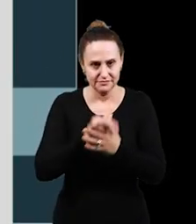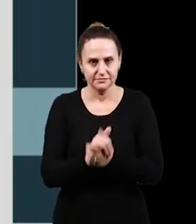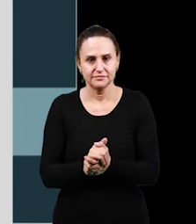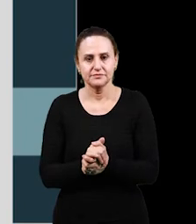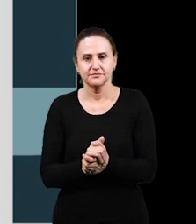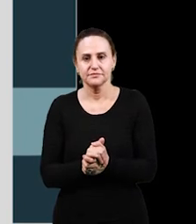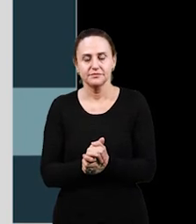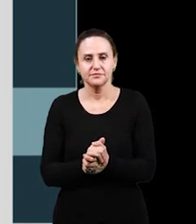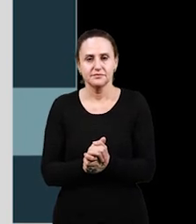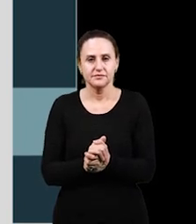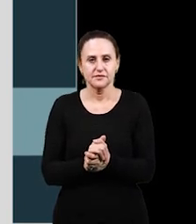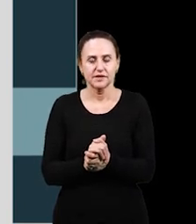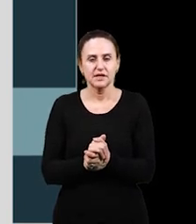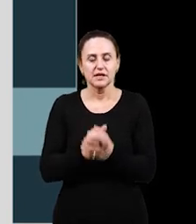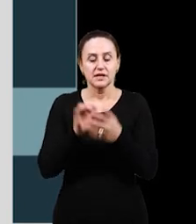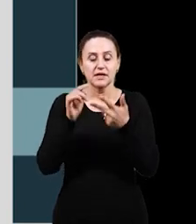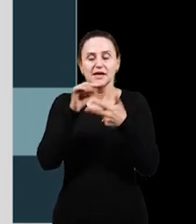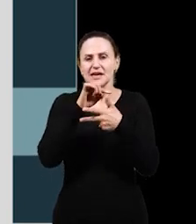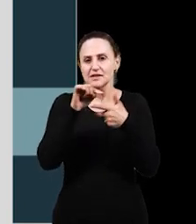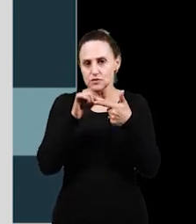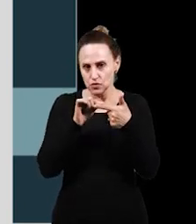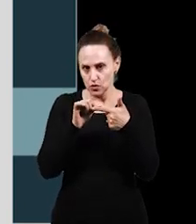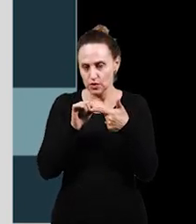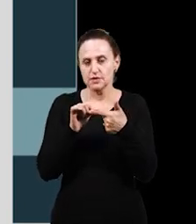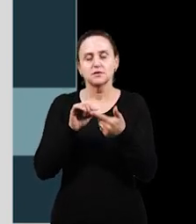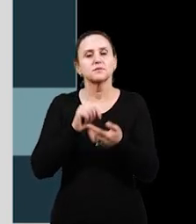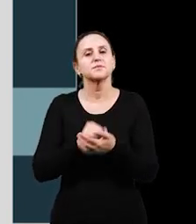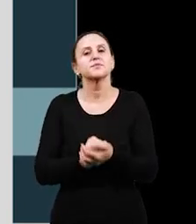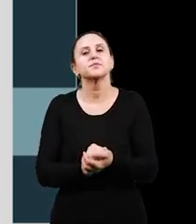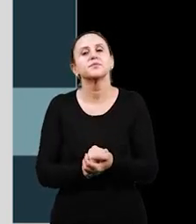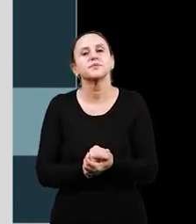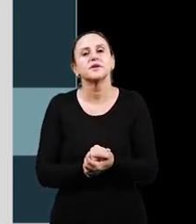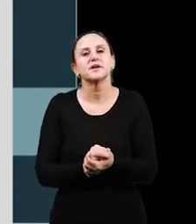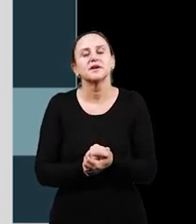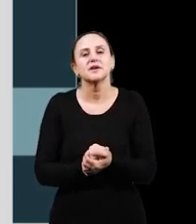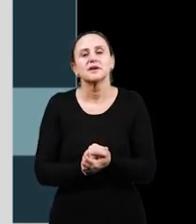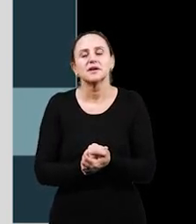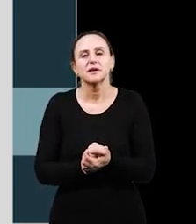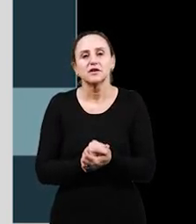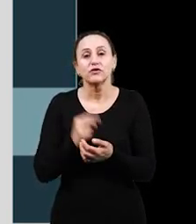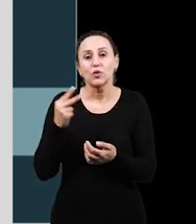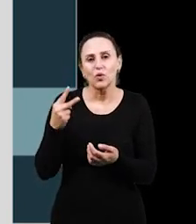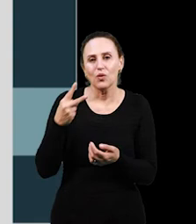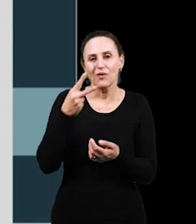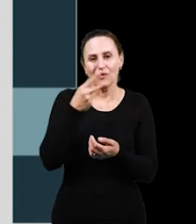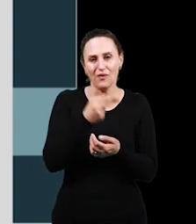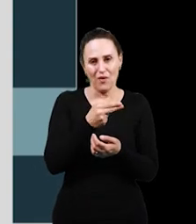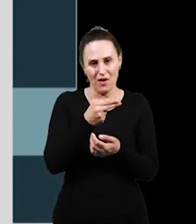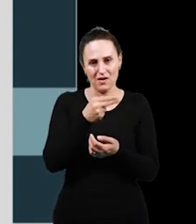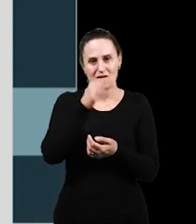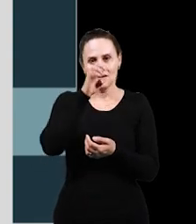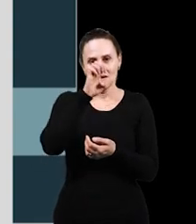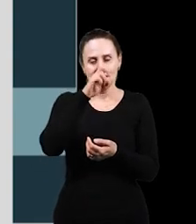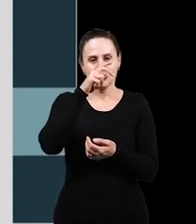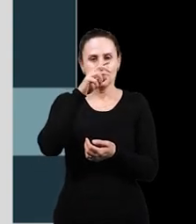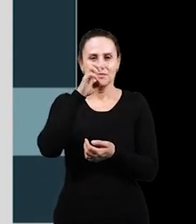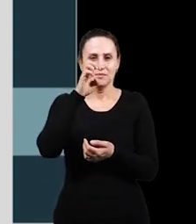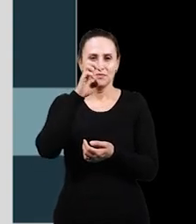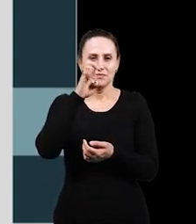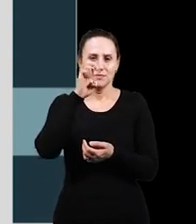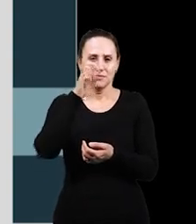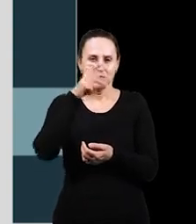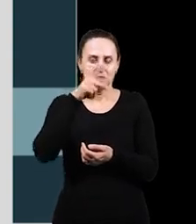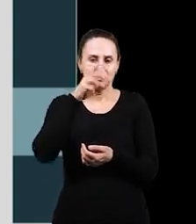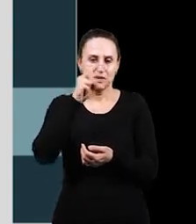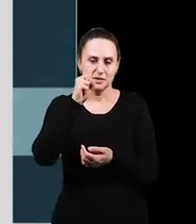é esse em linhas bem Gerais é esse foi o corte isso seriano corte epistemológico né Mas